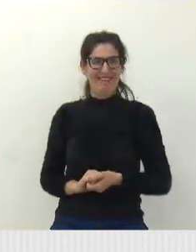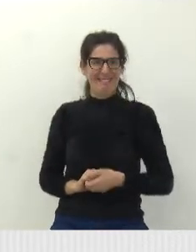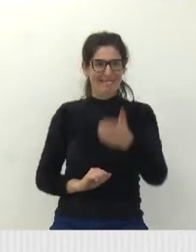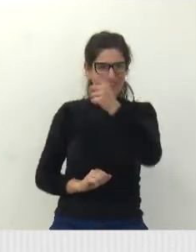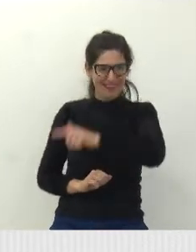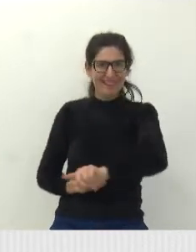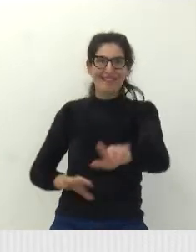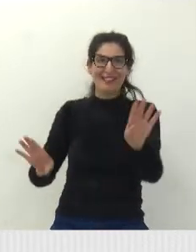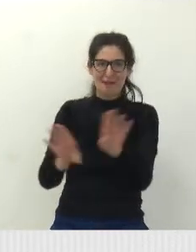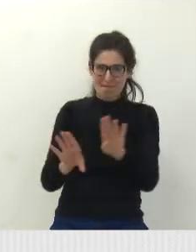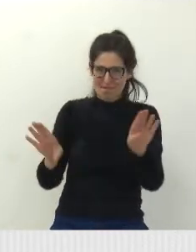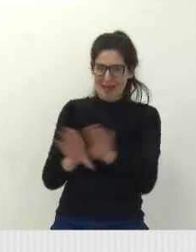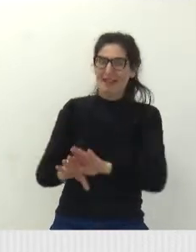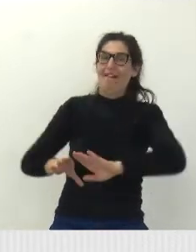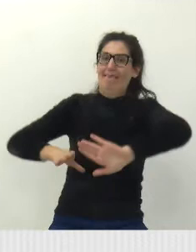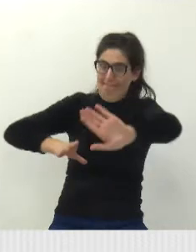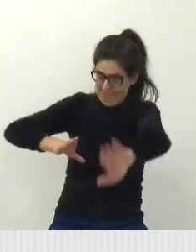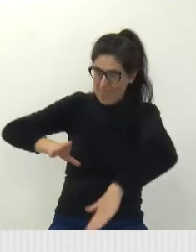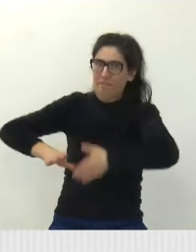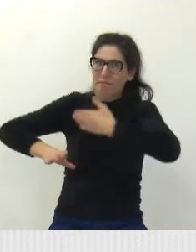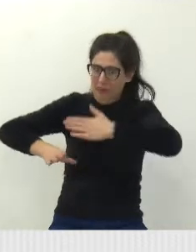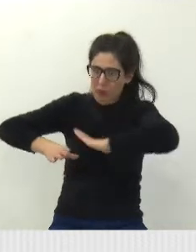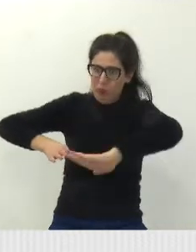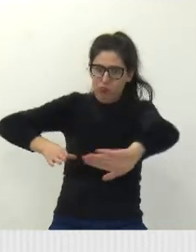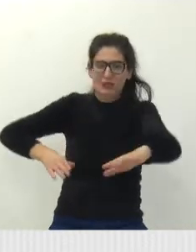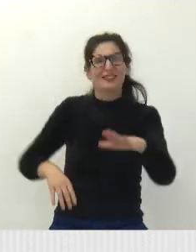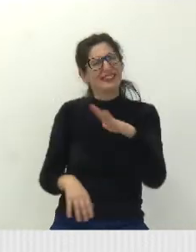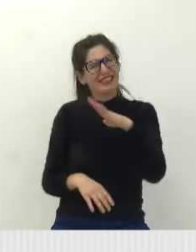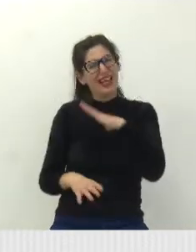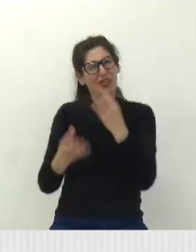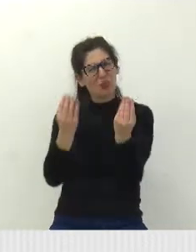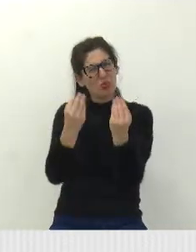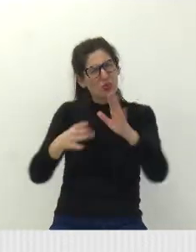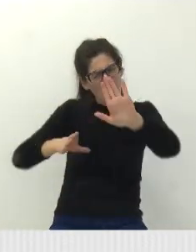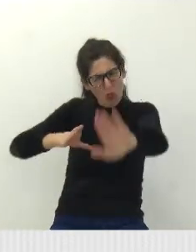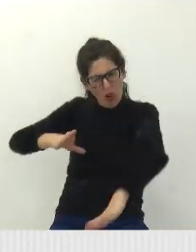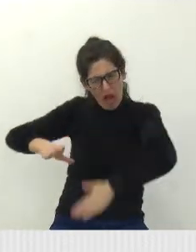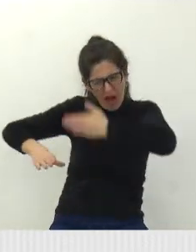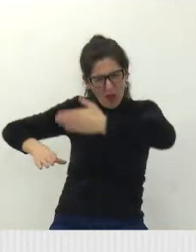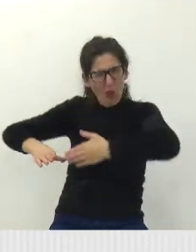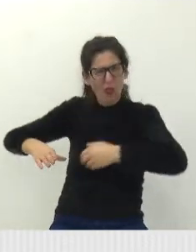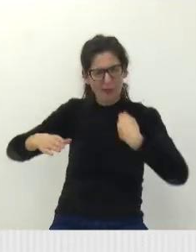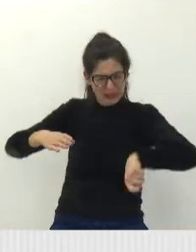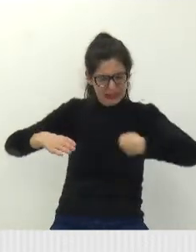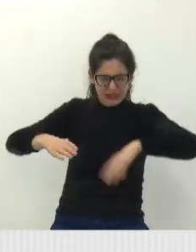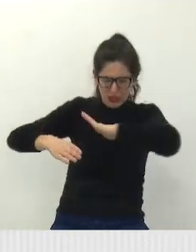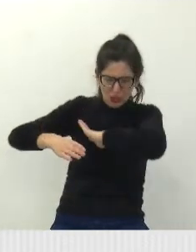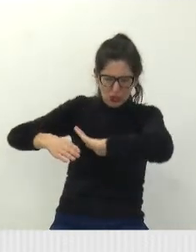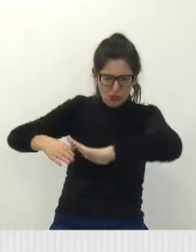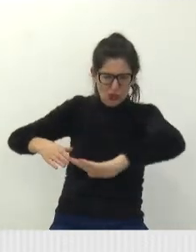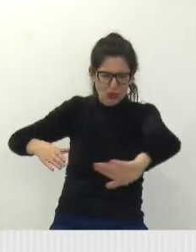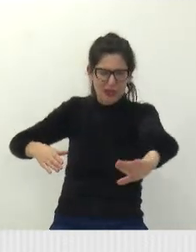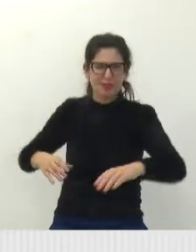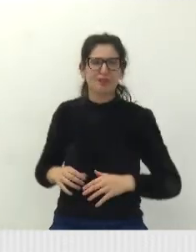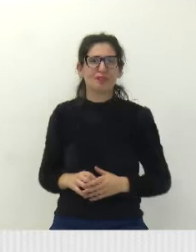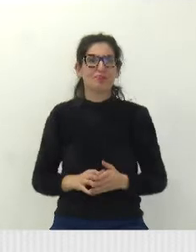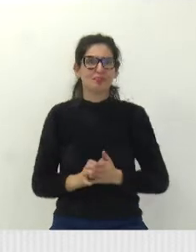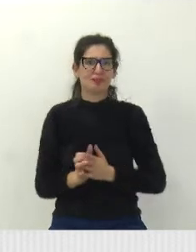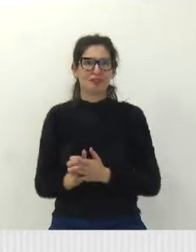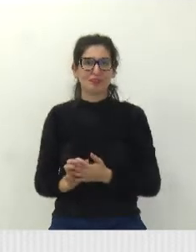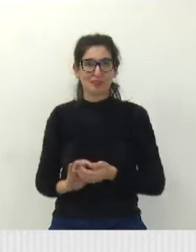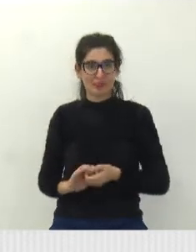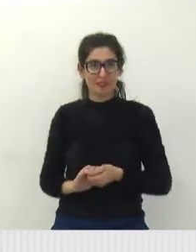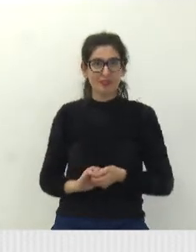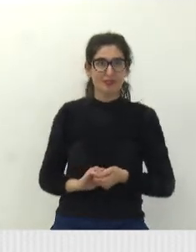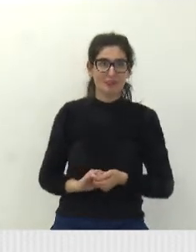Outra operação tapa-buraco, cidade esburacada. Rua Teixeira Mendes, na Avenida Jerônimo Paes. Ambos no